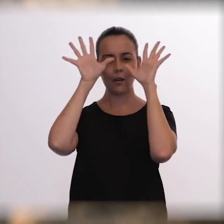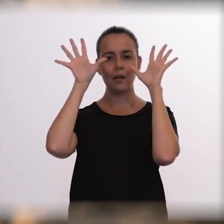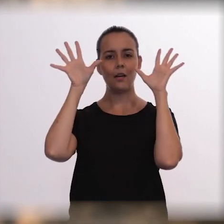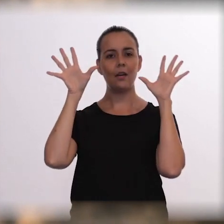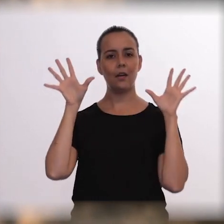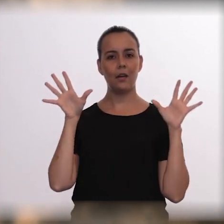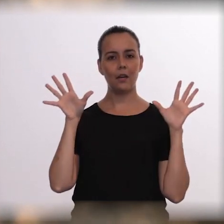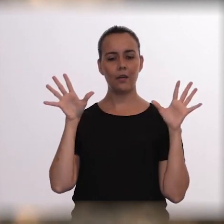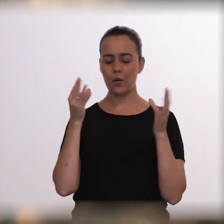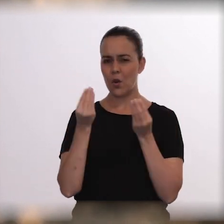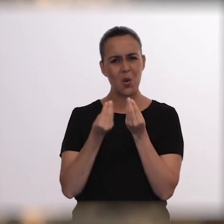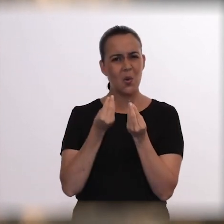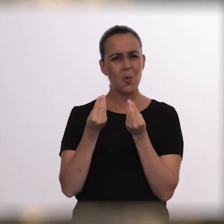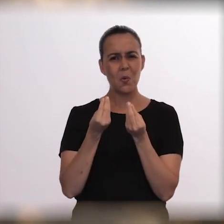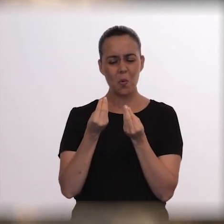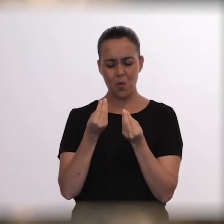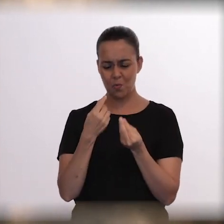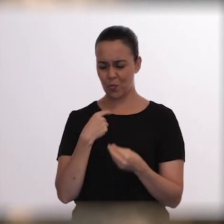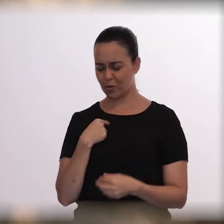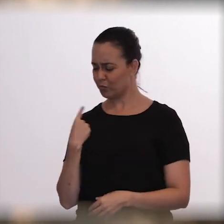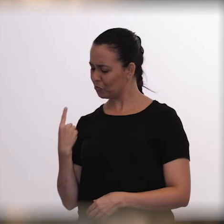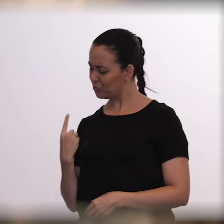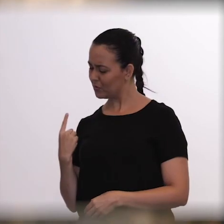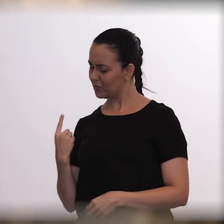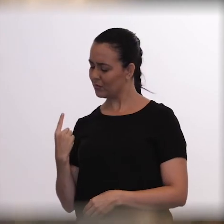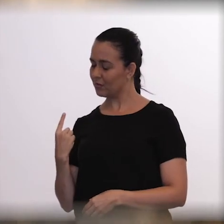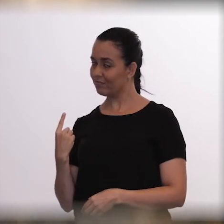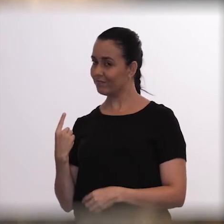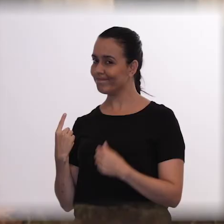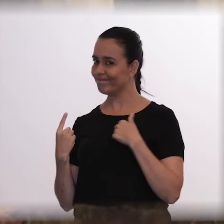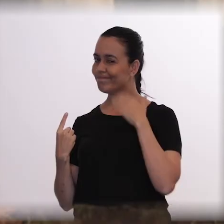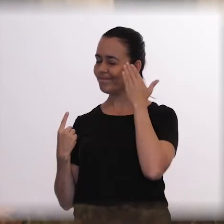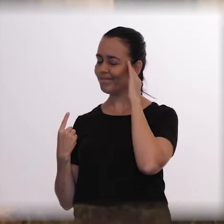da onde vinha essa minha solidão em sessão, né?